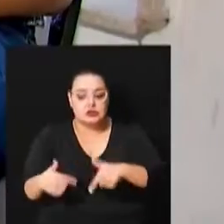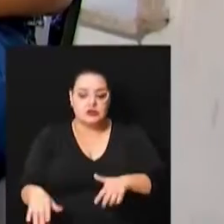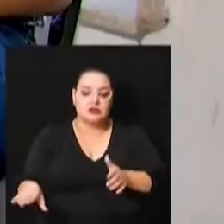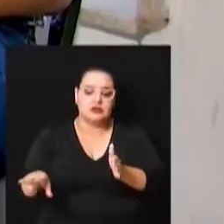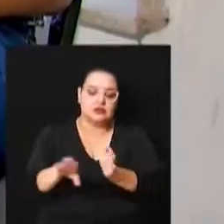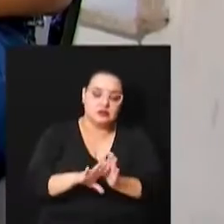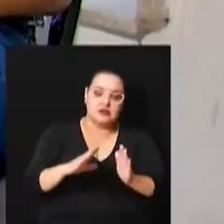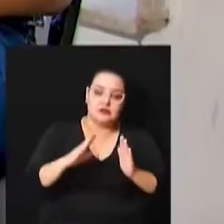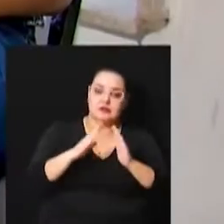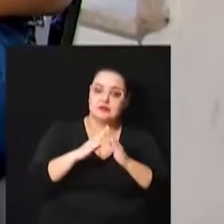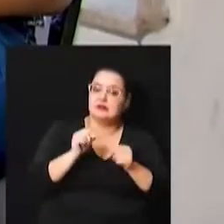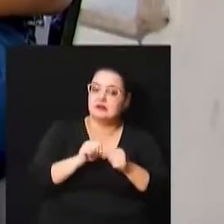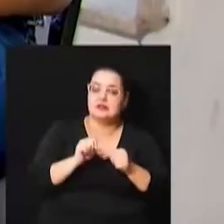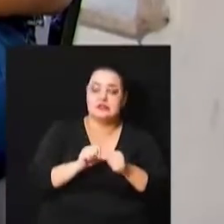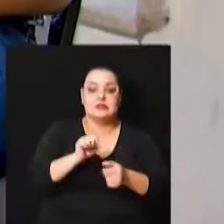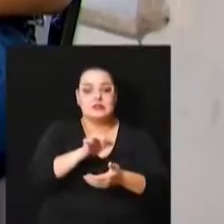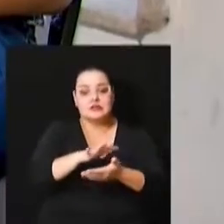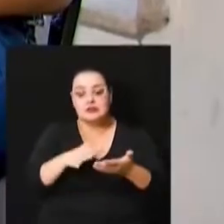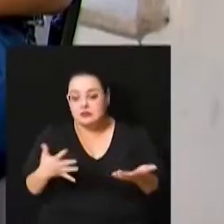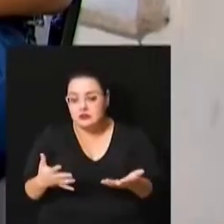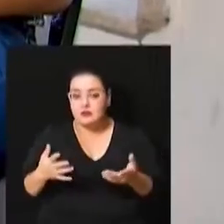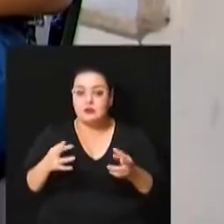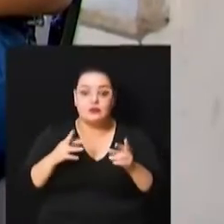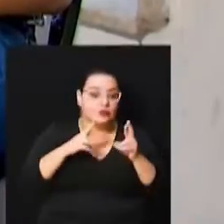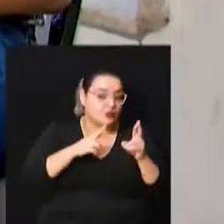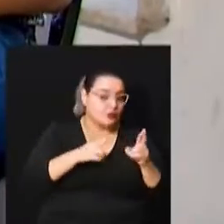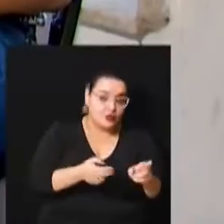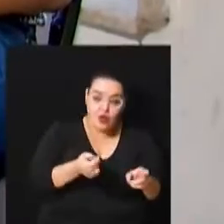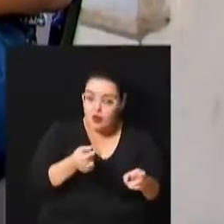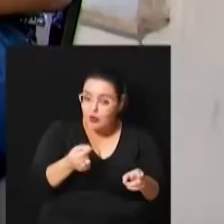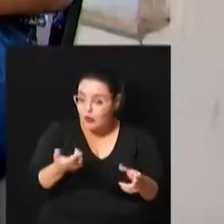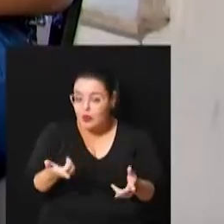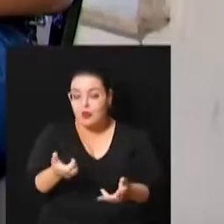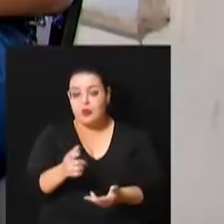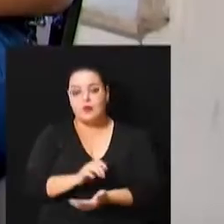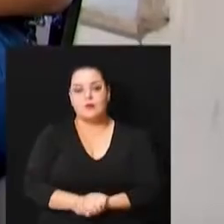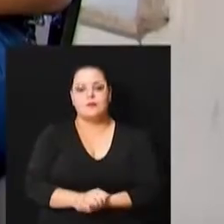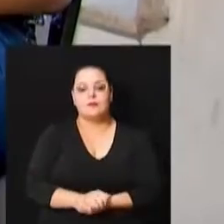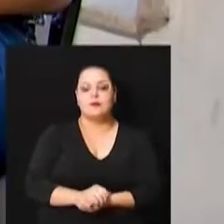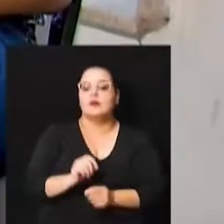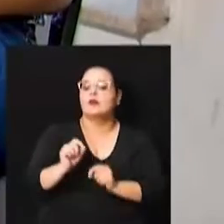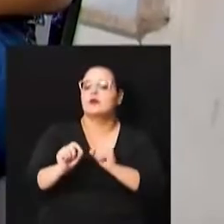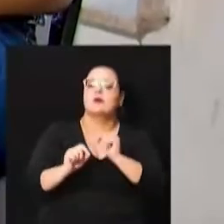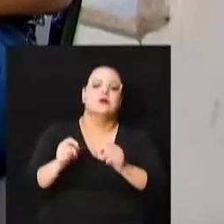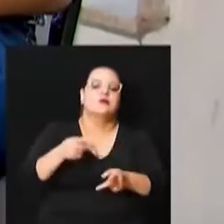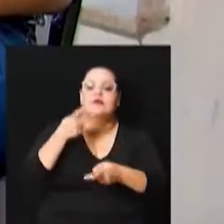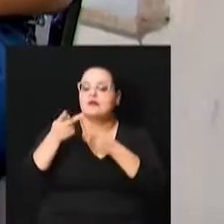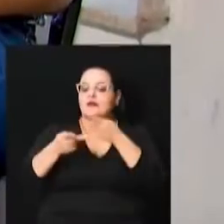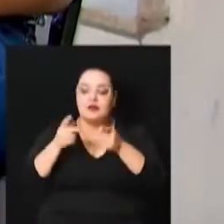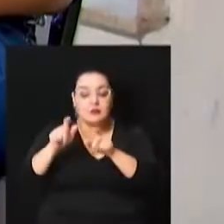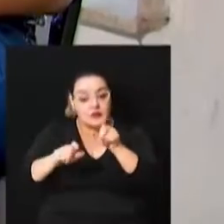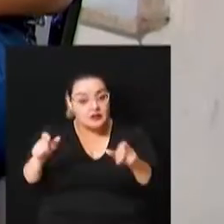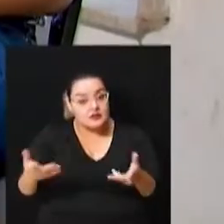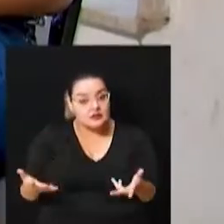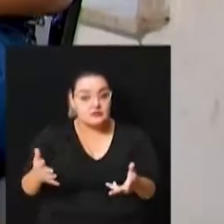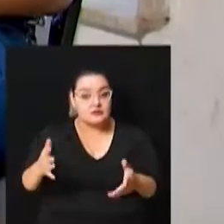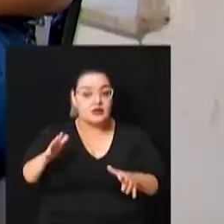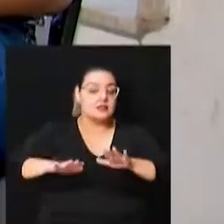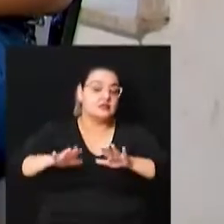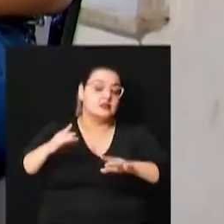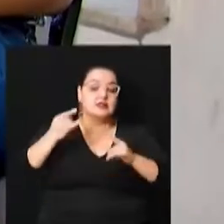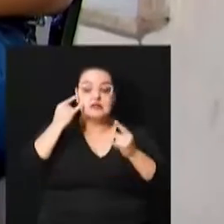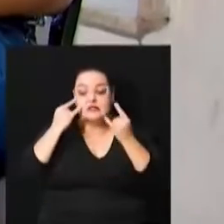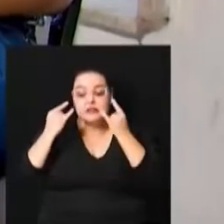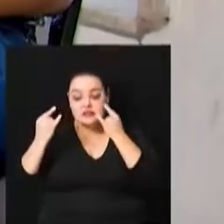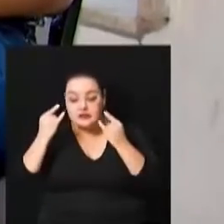trabalhar, chegava em casa, ainda fazia lição, dormia super pouco, né? O que você pode falar para as pessoas que têm, de repente,